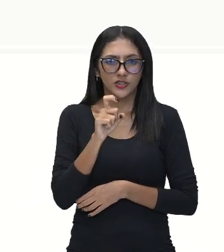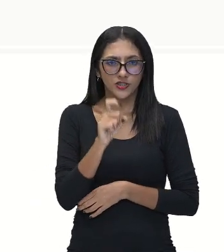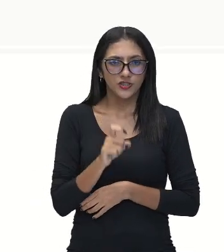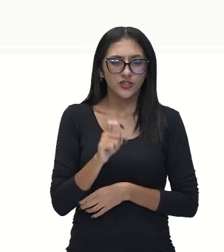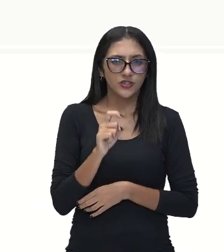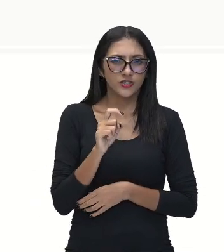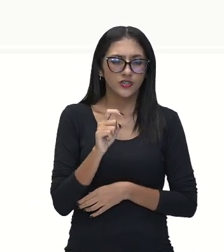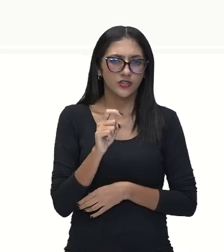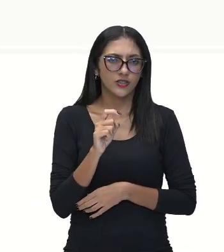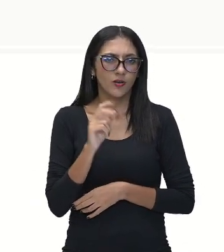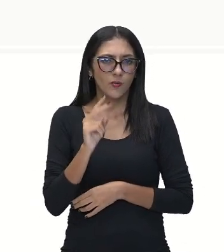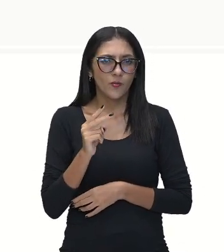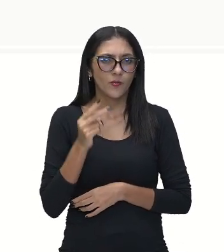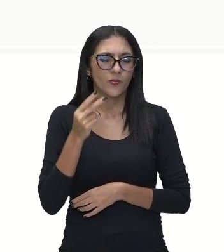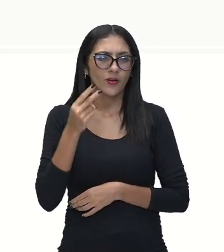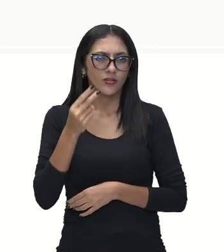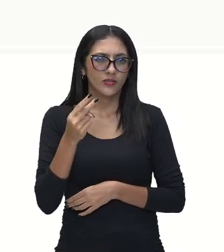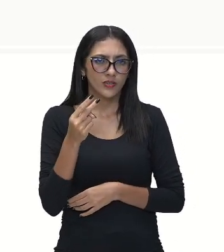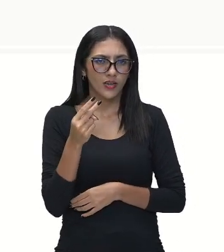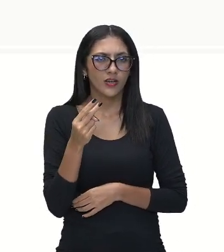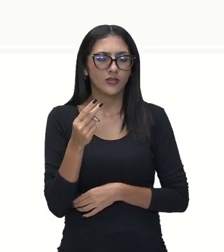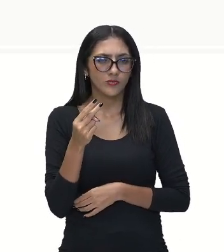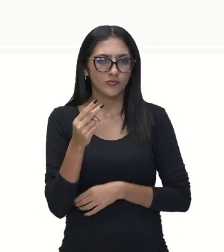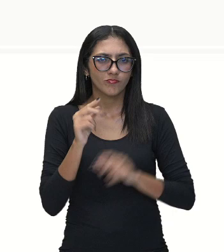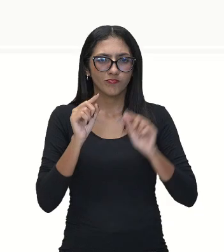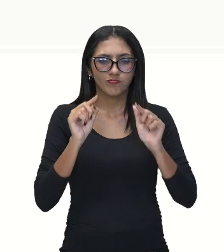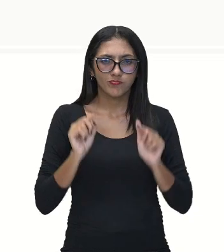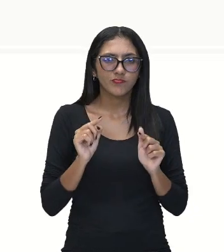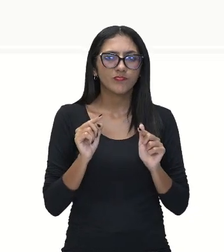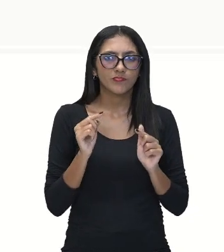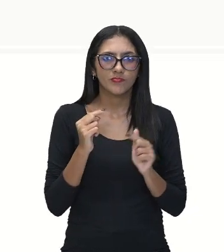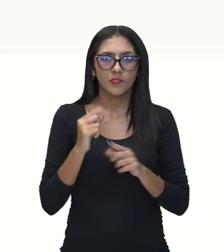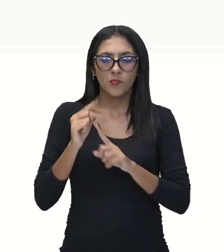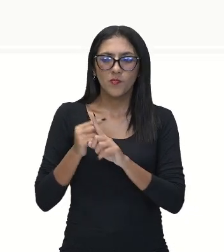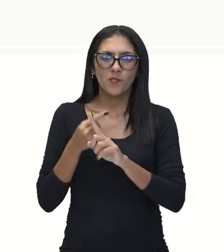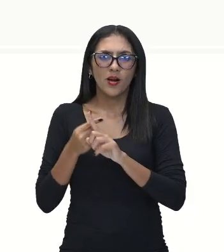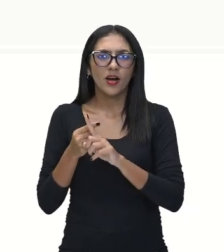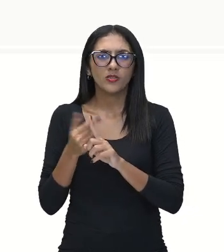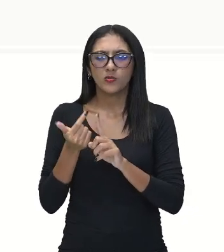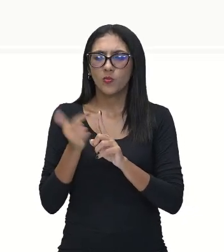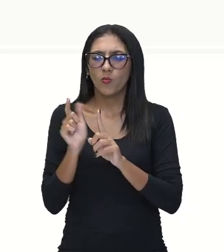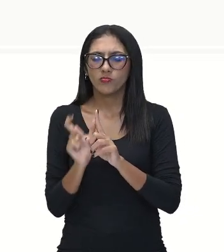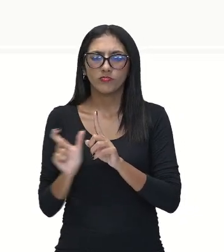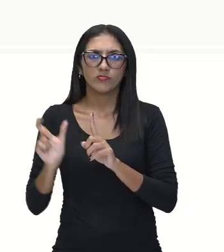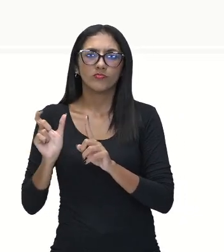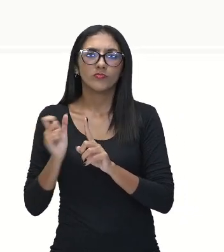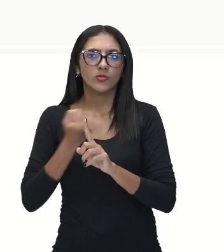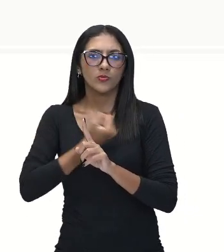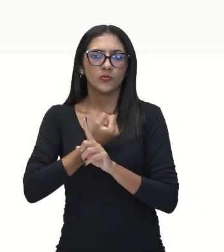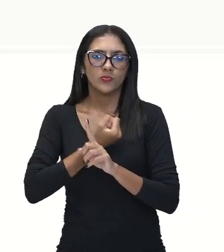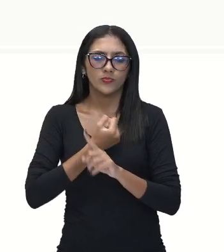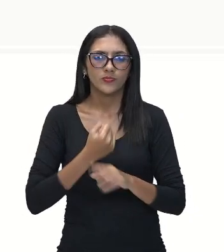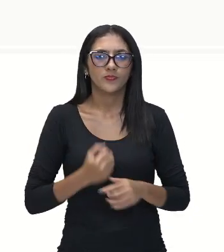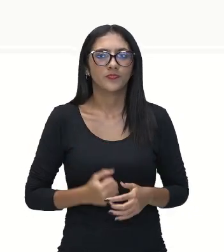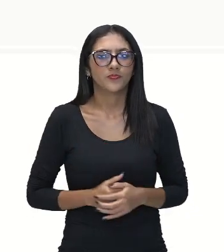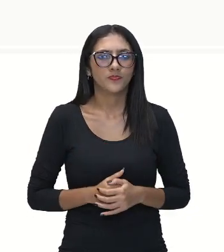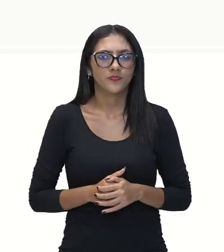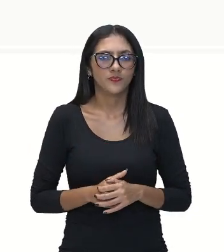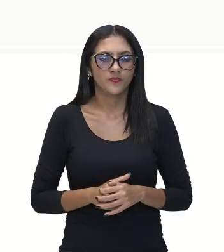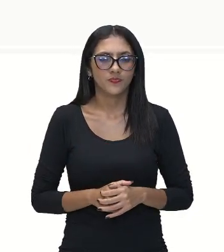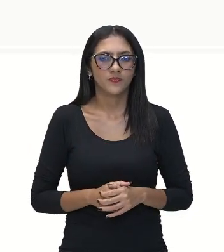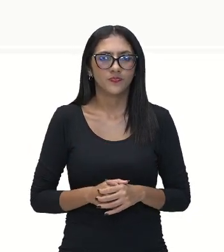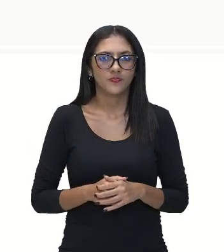termo x mais um termo desconhecido elevado ao quadrado mais um termo ao quadrado vamos organizar o que nós temos aqui